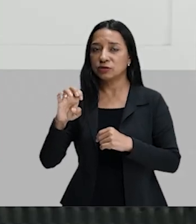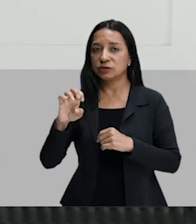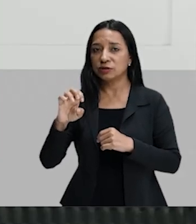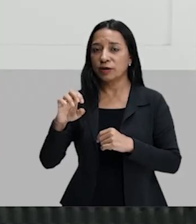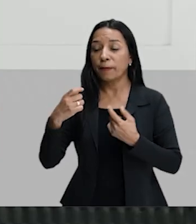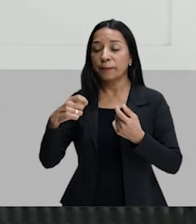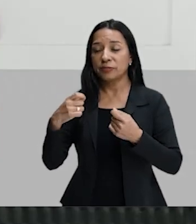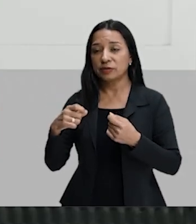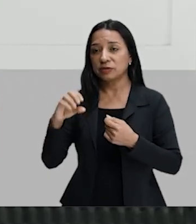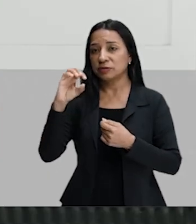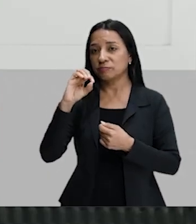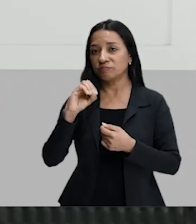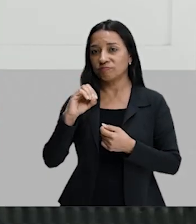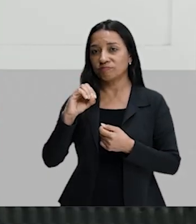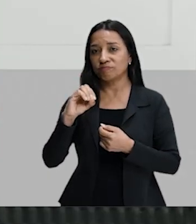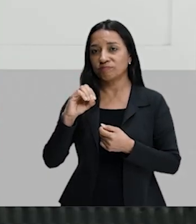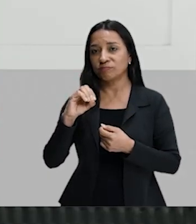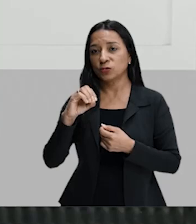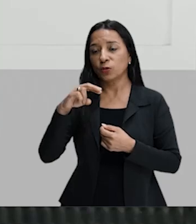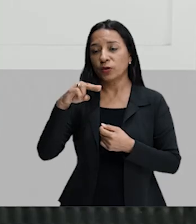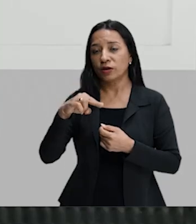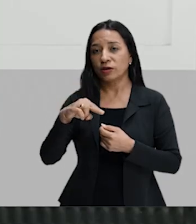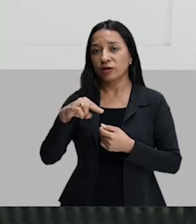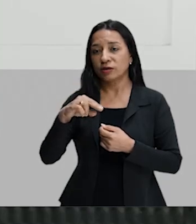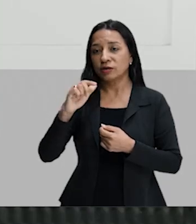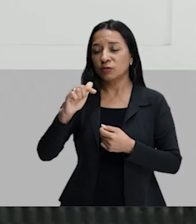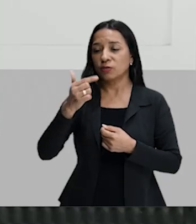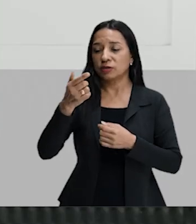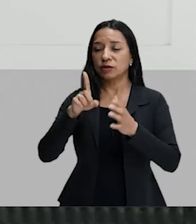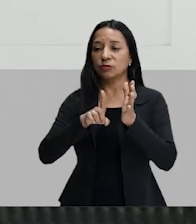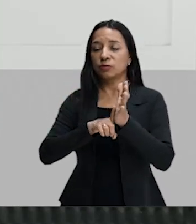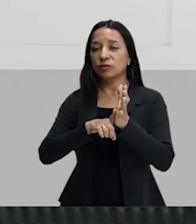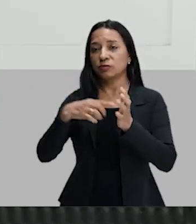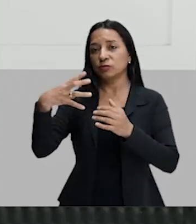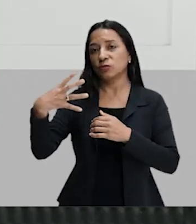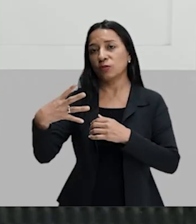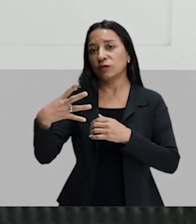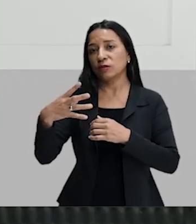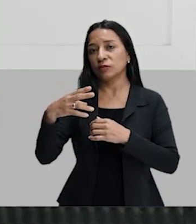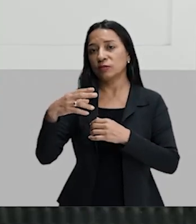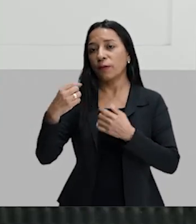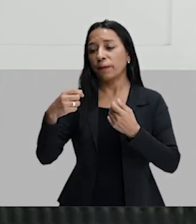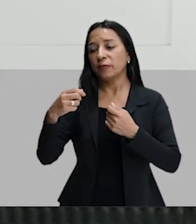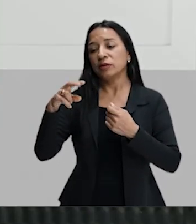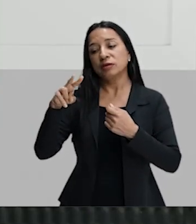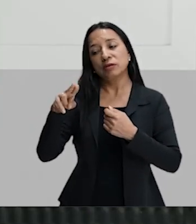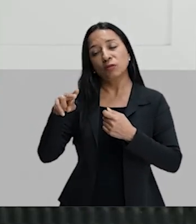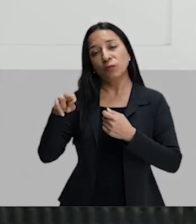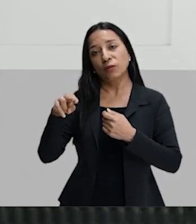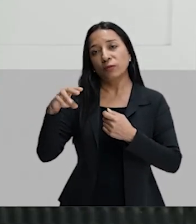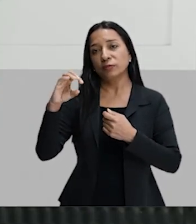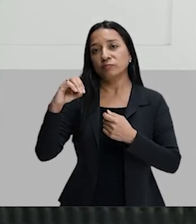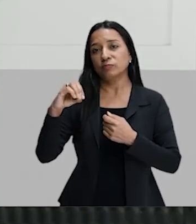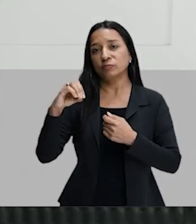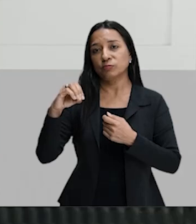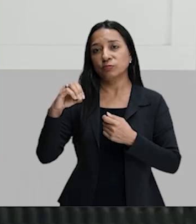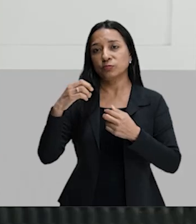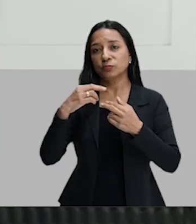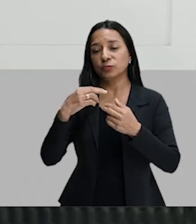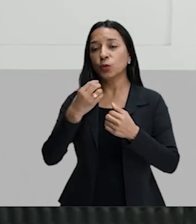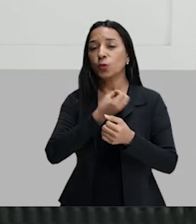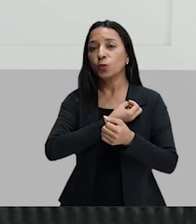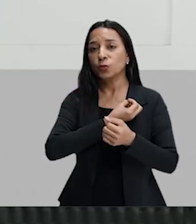Ou seja, o n ao quadrado menos 4 tem que ser igual a 0. Porque a partir do momento que esse elemento for zero,